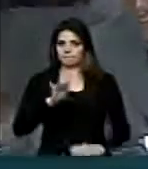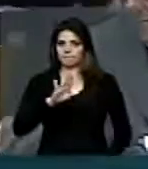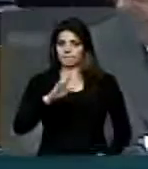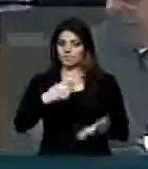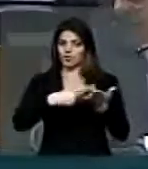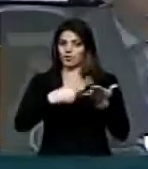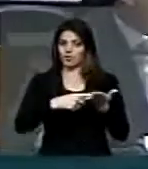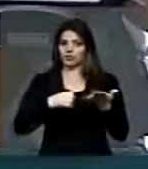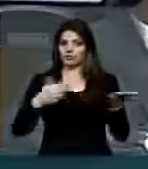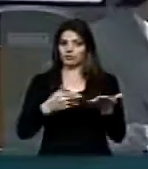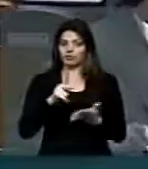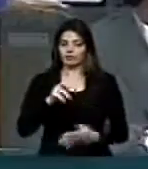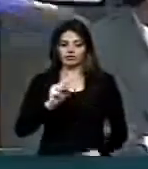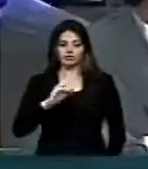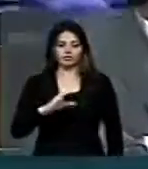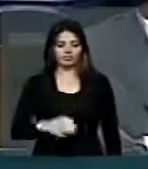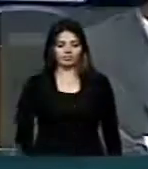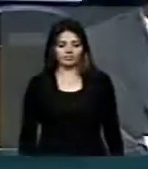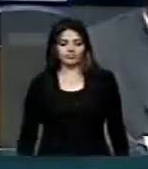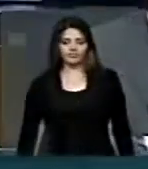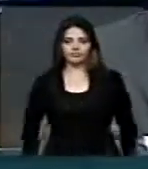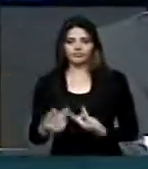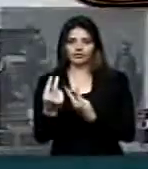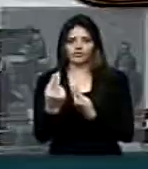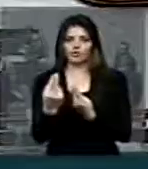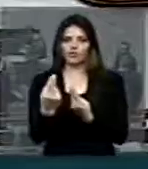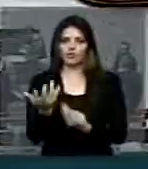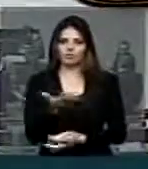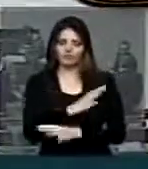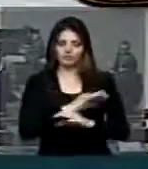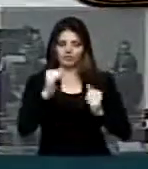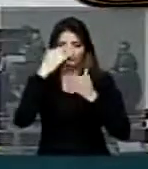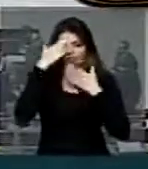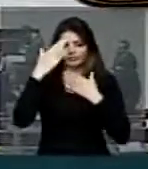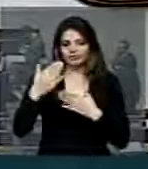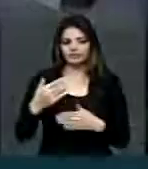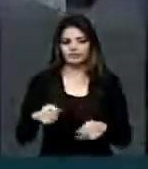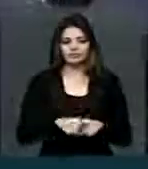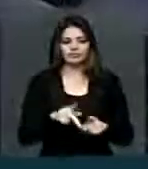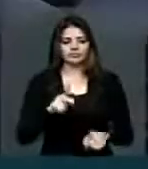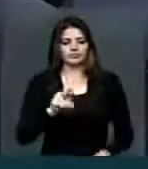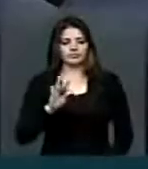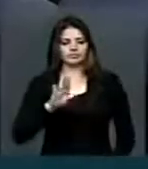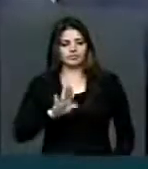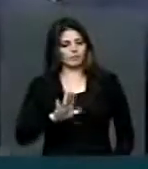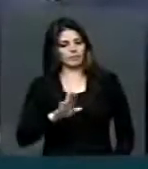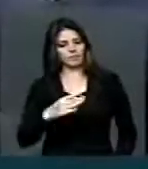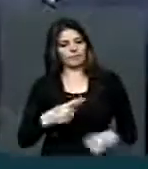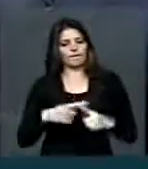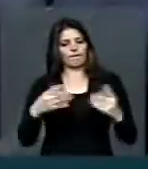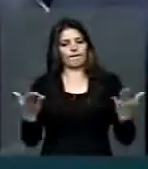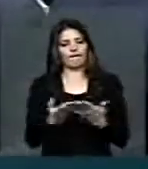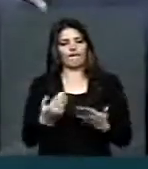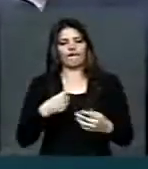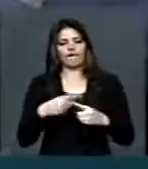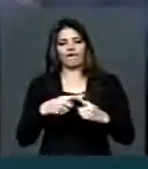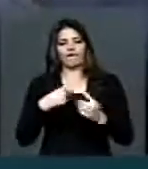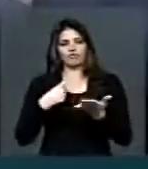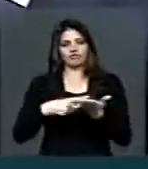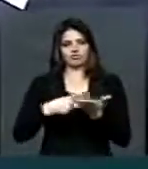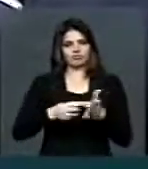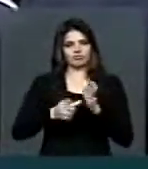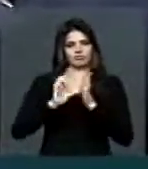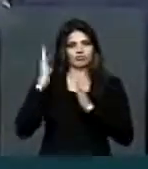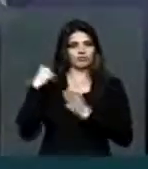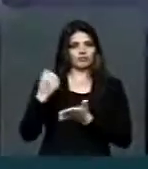Acordo, como voto PSC. Senhor presidente, da mesma forma, eu quero aqui agradecer ao PTB, né, que tinha um compromisso